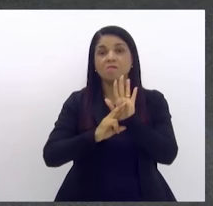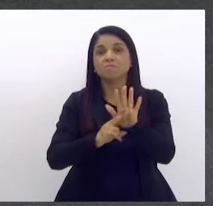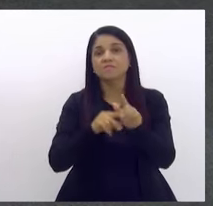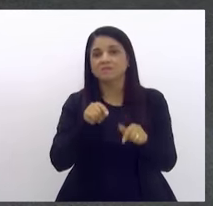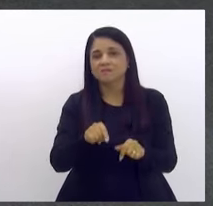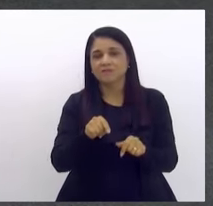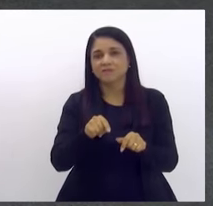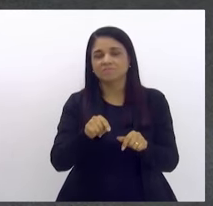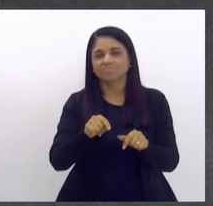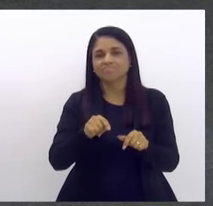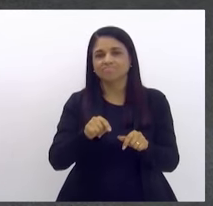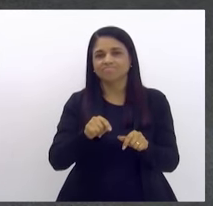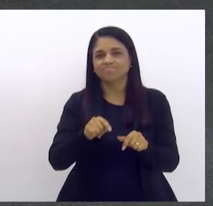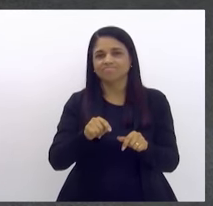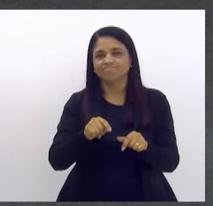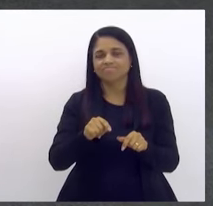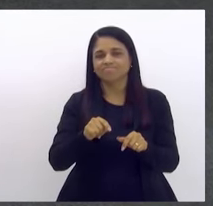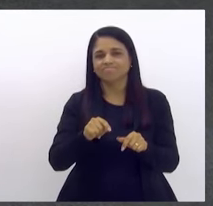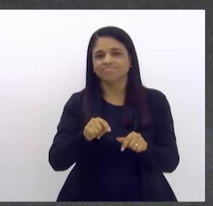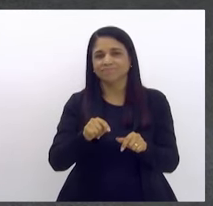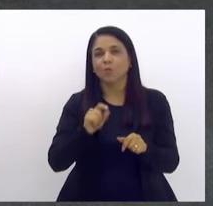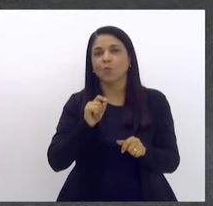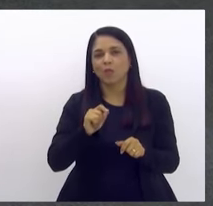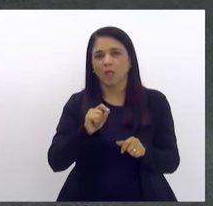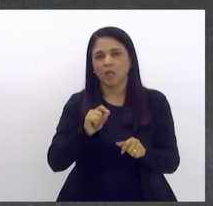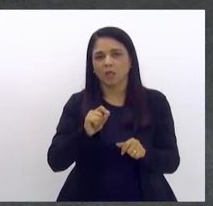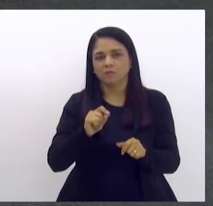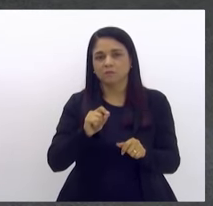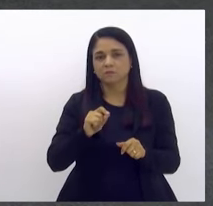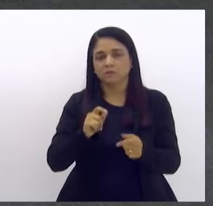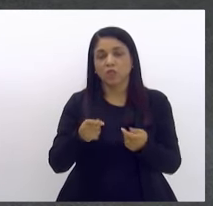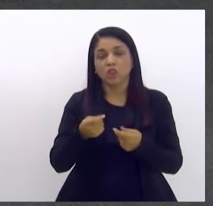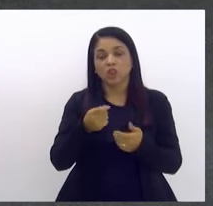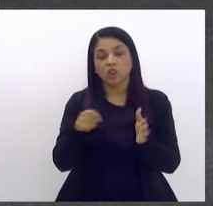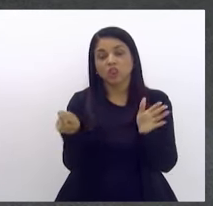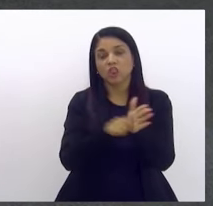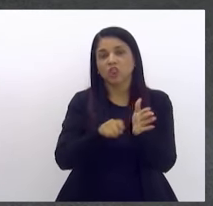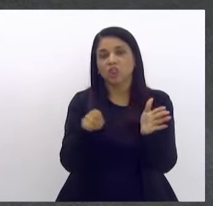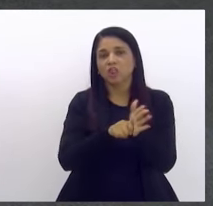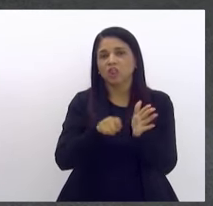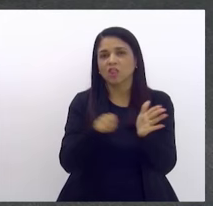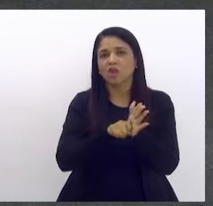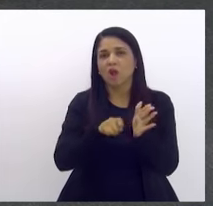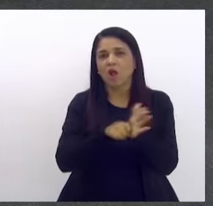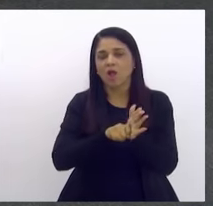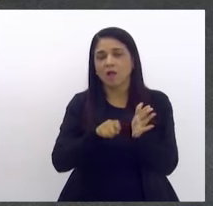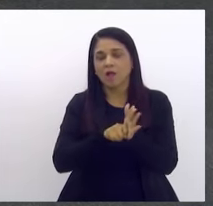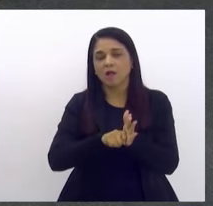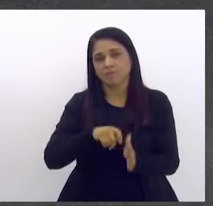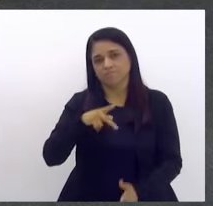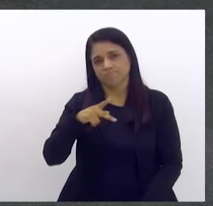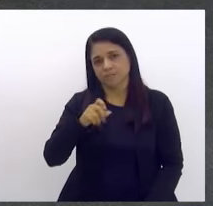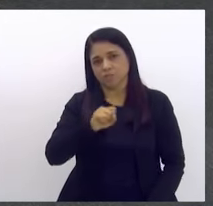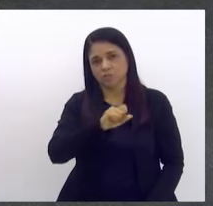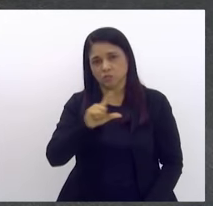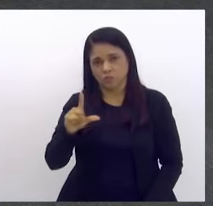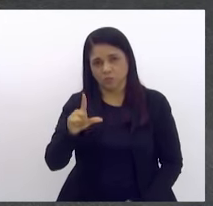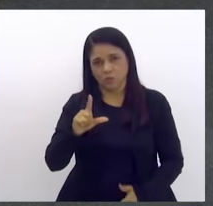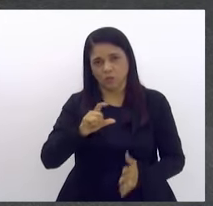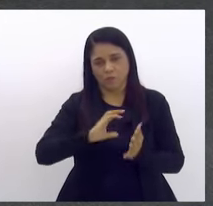a bancada da droga. O PSOL representa a bancada da droga, porque não